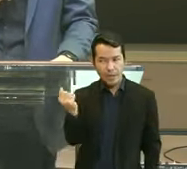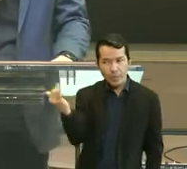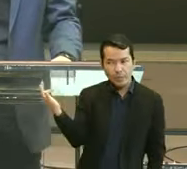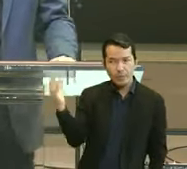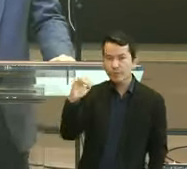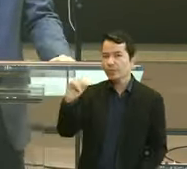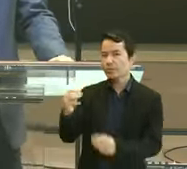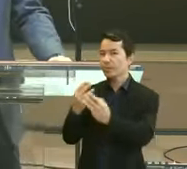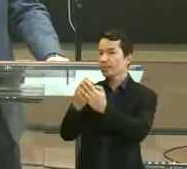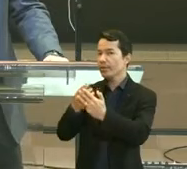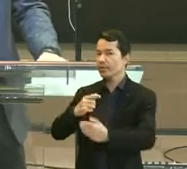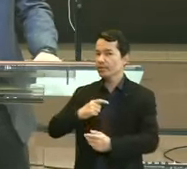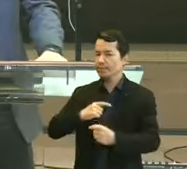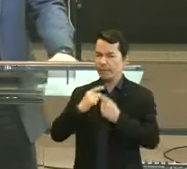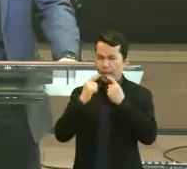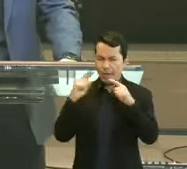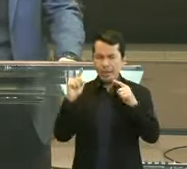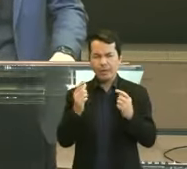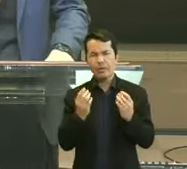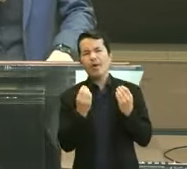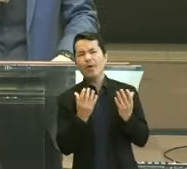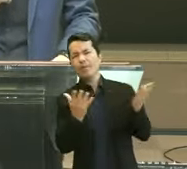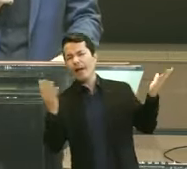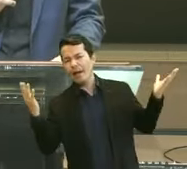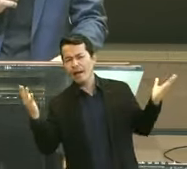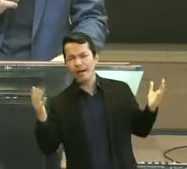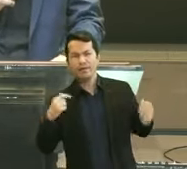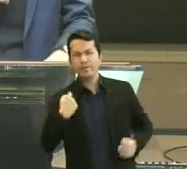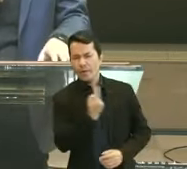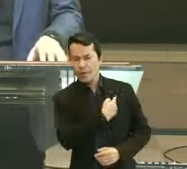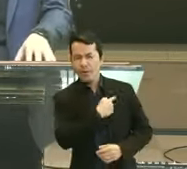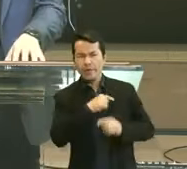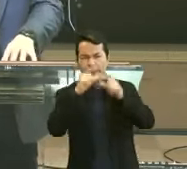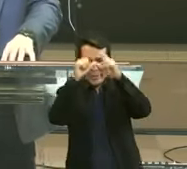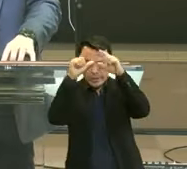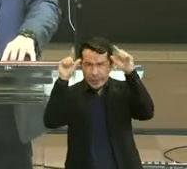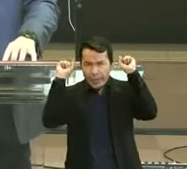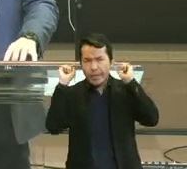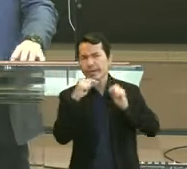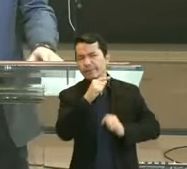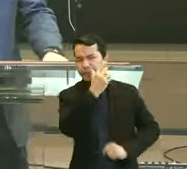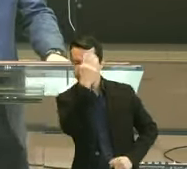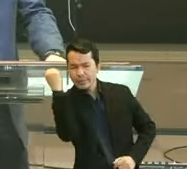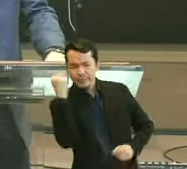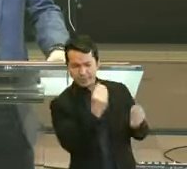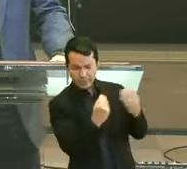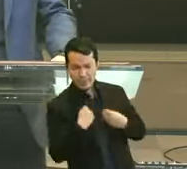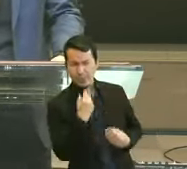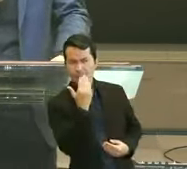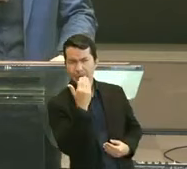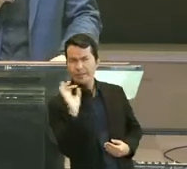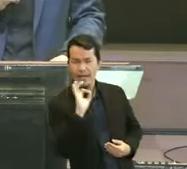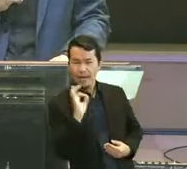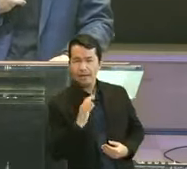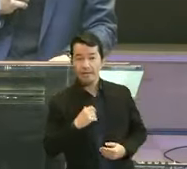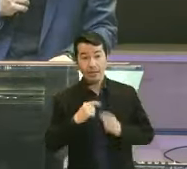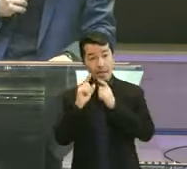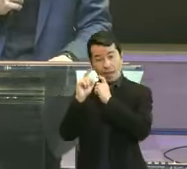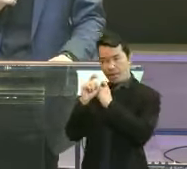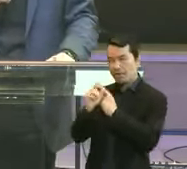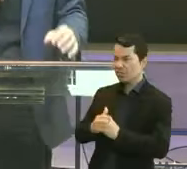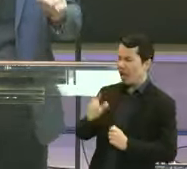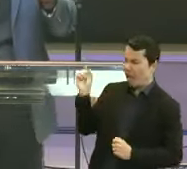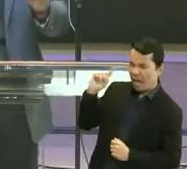fala hebraica, porque suas viúvas estavam sendo esquecidas na distribuição diária de alimentos. Por isso os